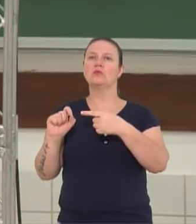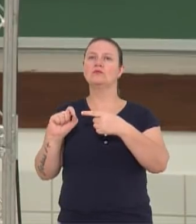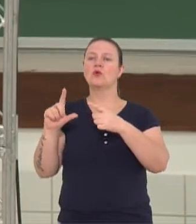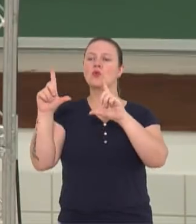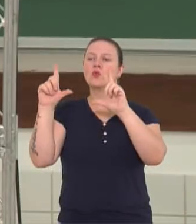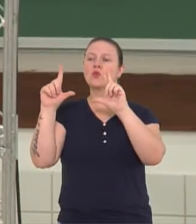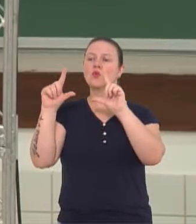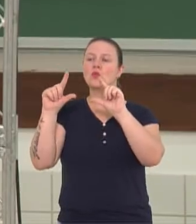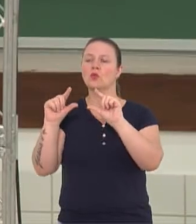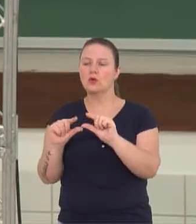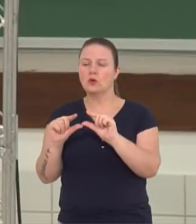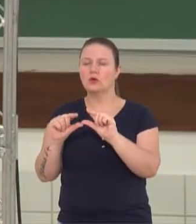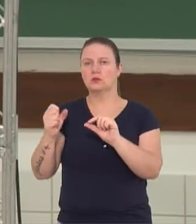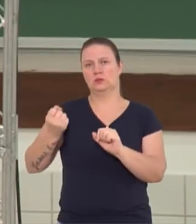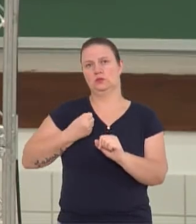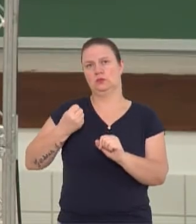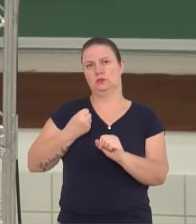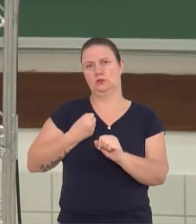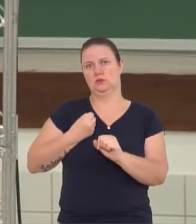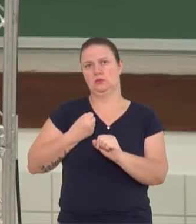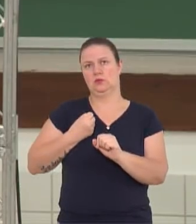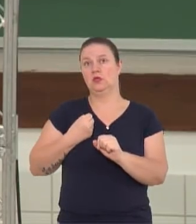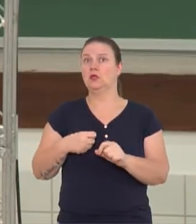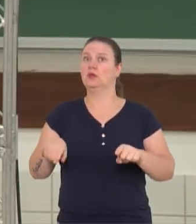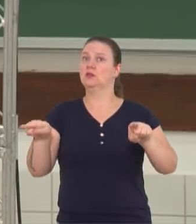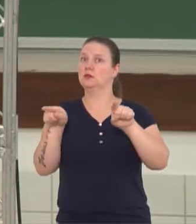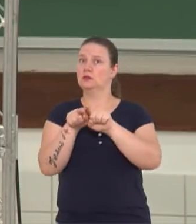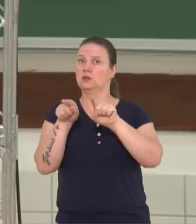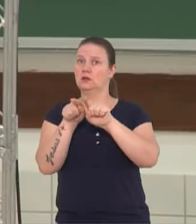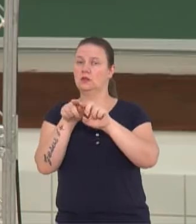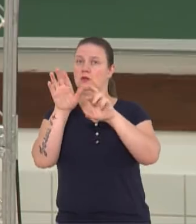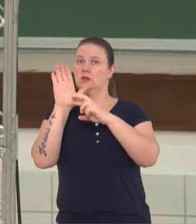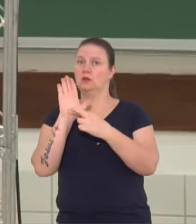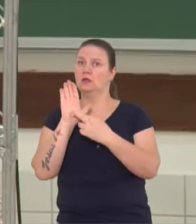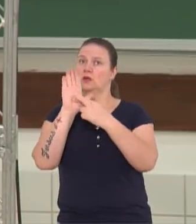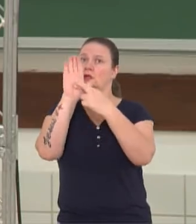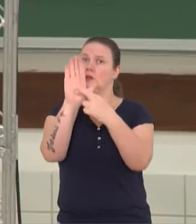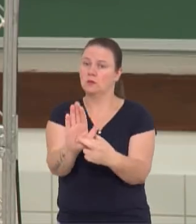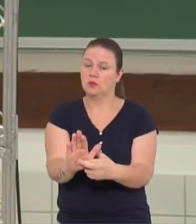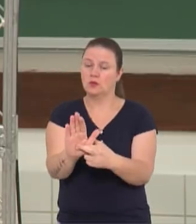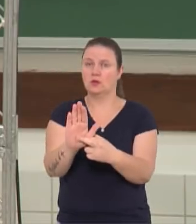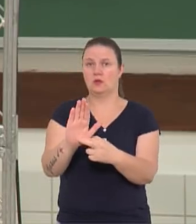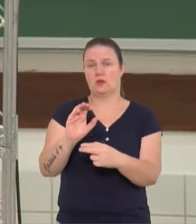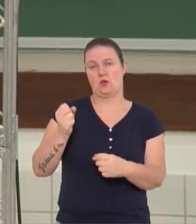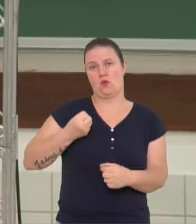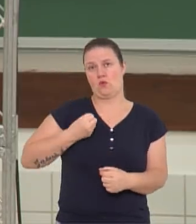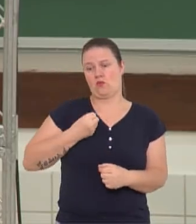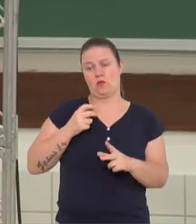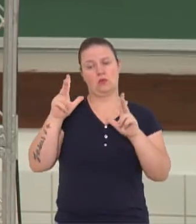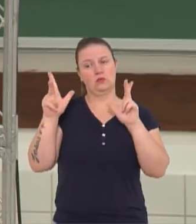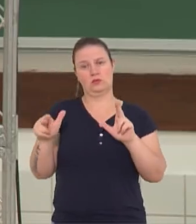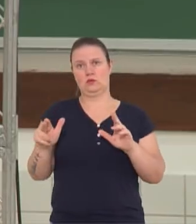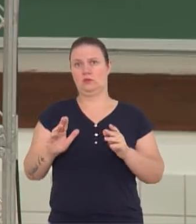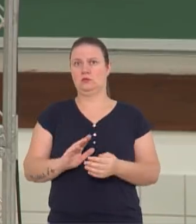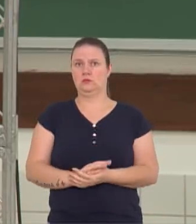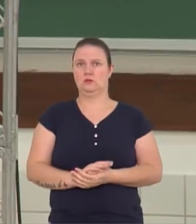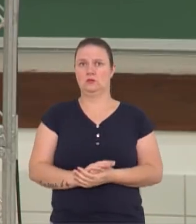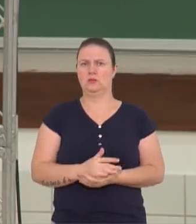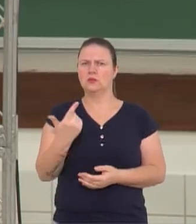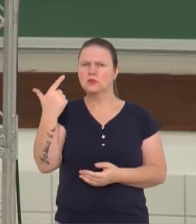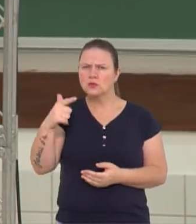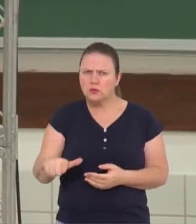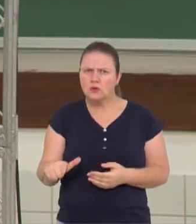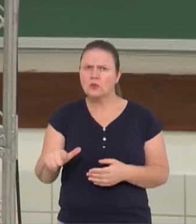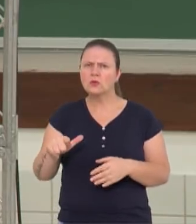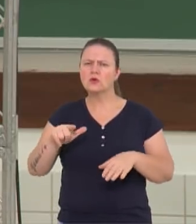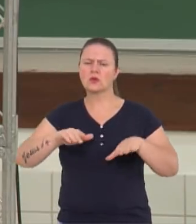menor valor possível e que representa a mesma quantidade. Nossa, professora, a gente está falando de novo de